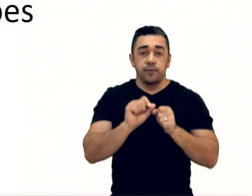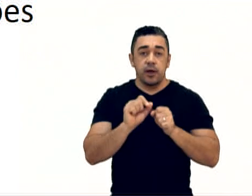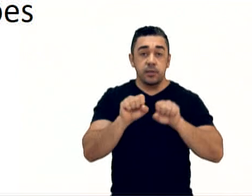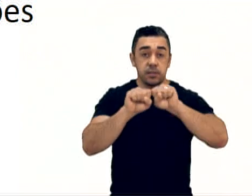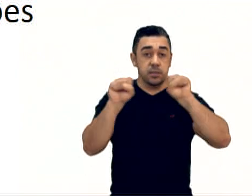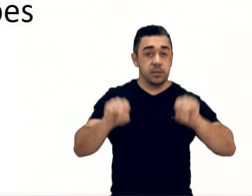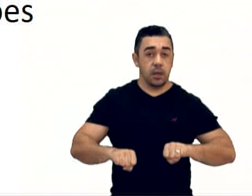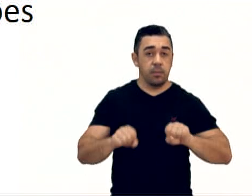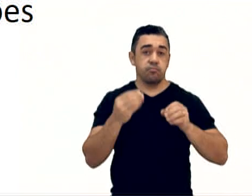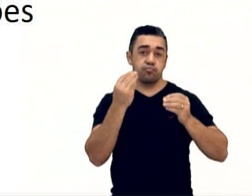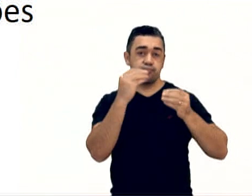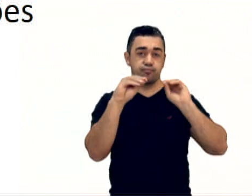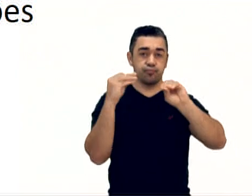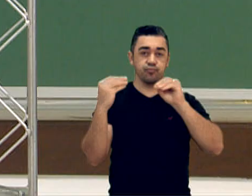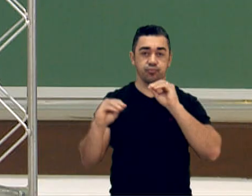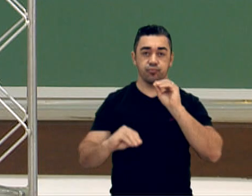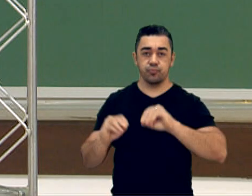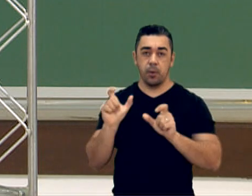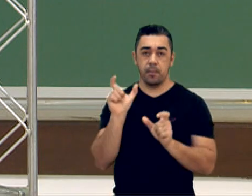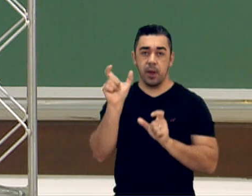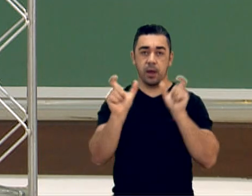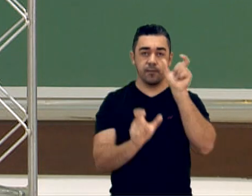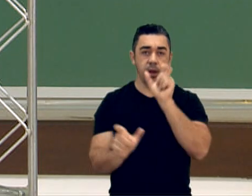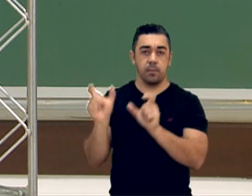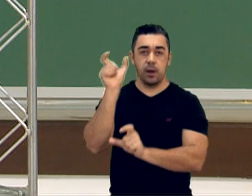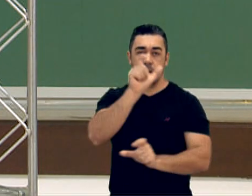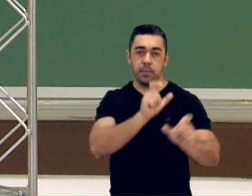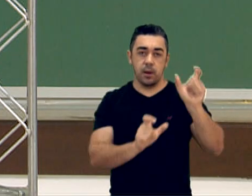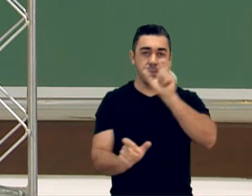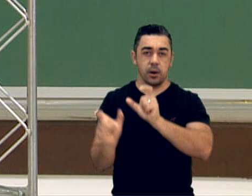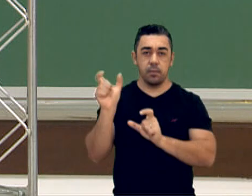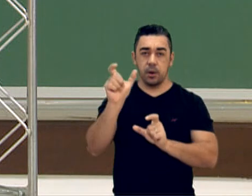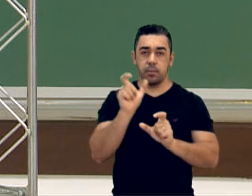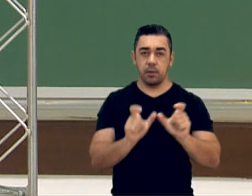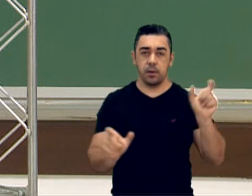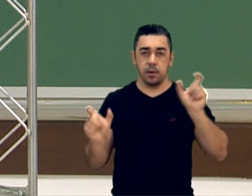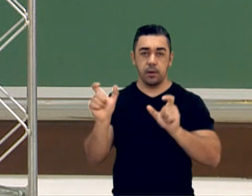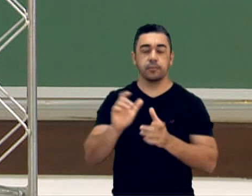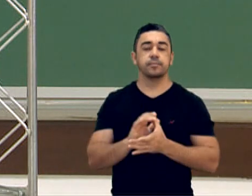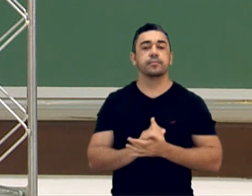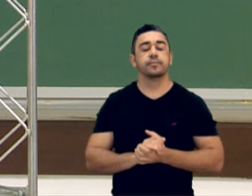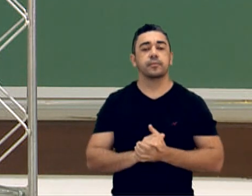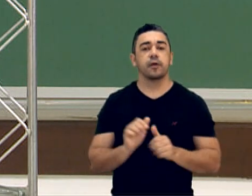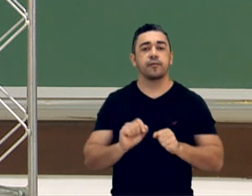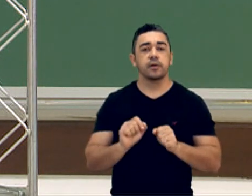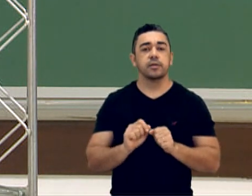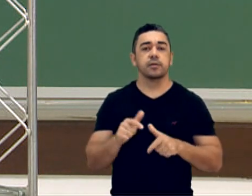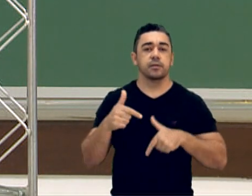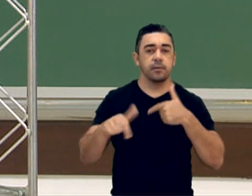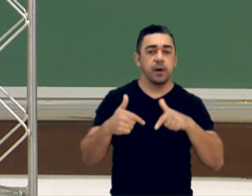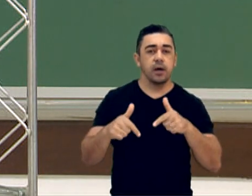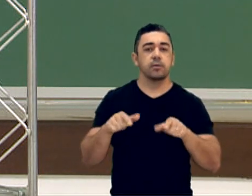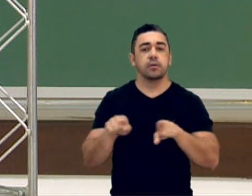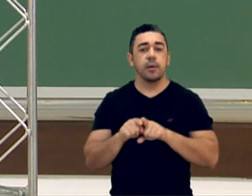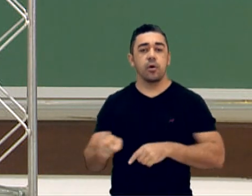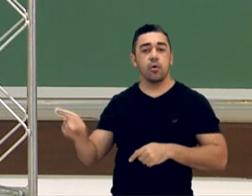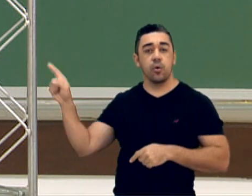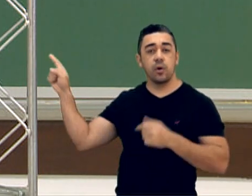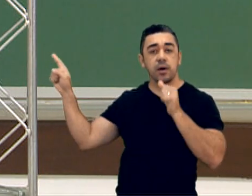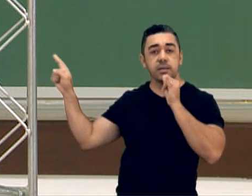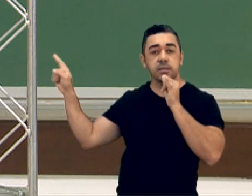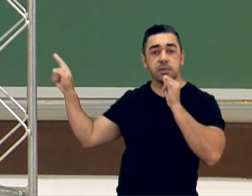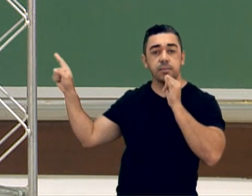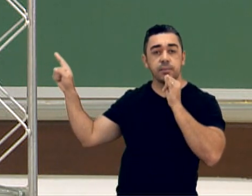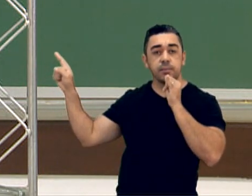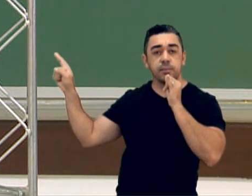mais fácil de memorizar. E organizar tarefas, projetos e trabalhos. Então, eu trouxe um exemplo